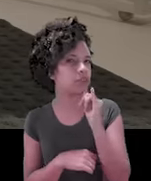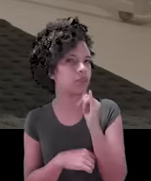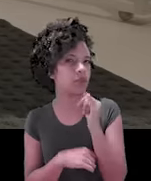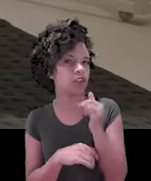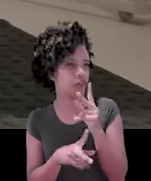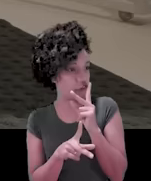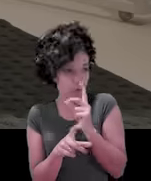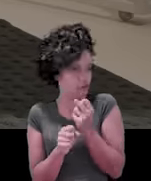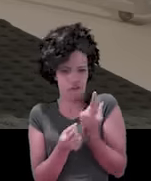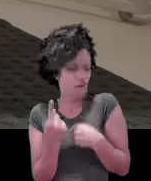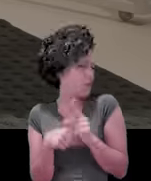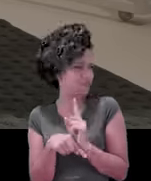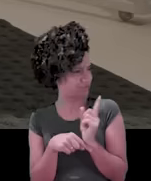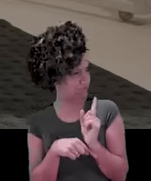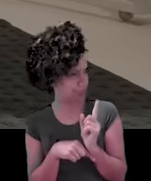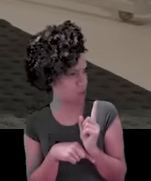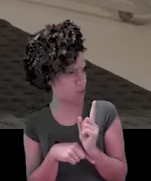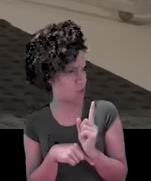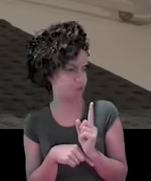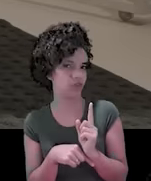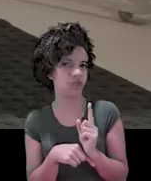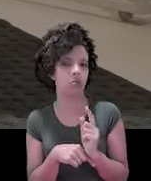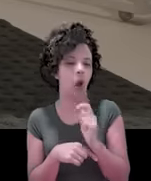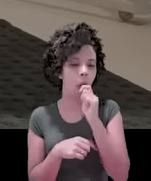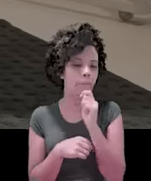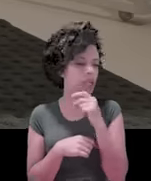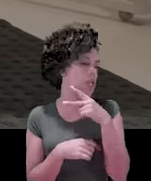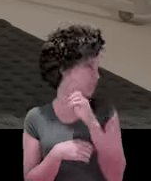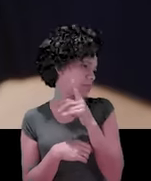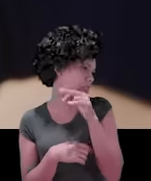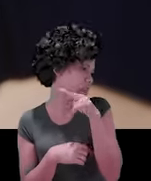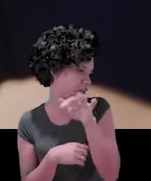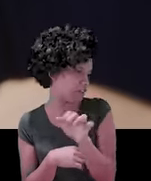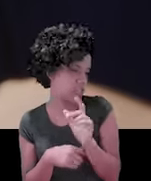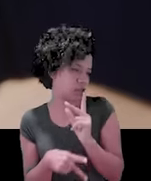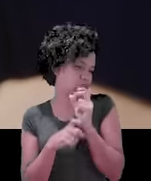ficado forte e o espinafre Popeye forte